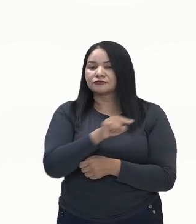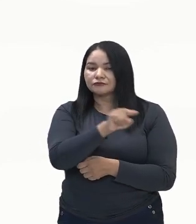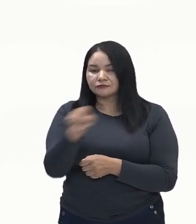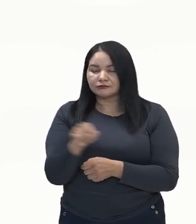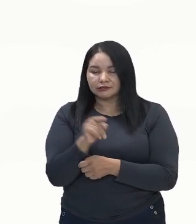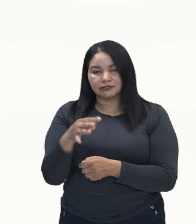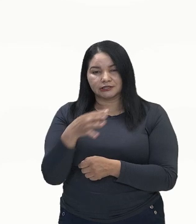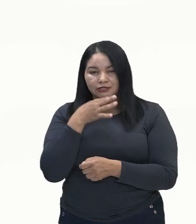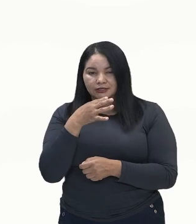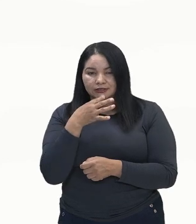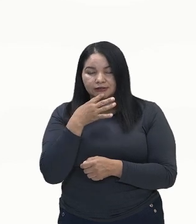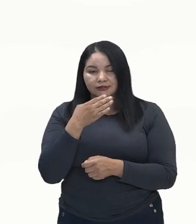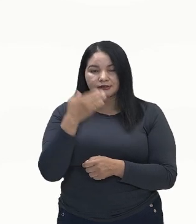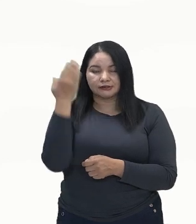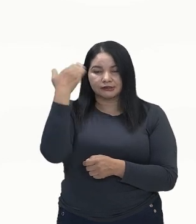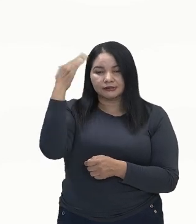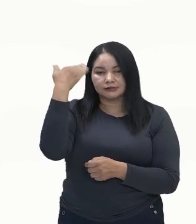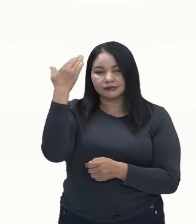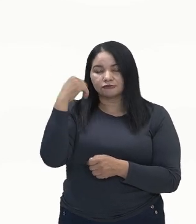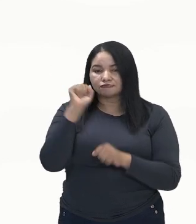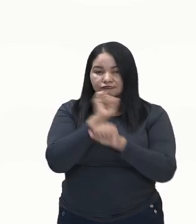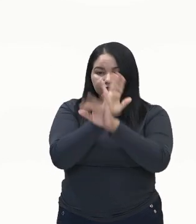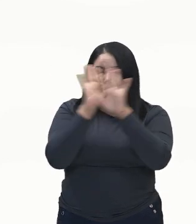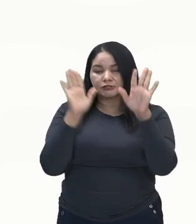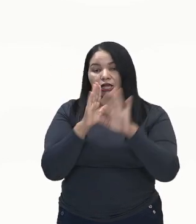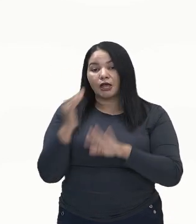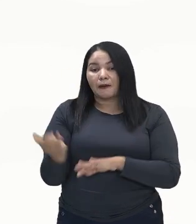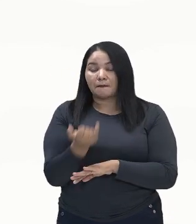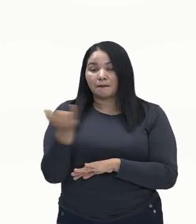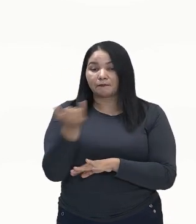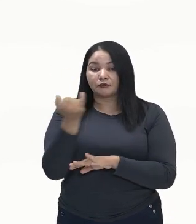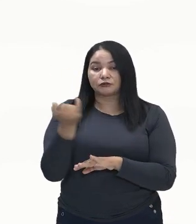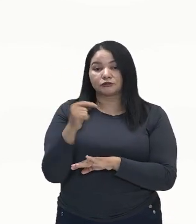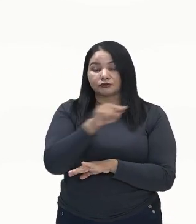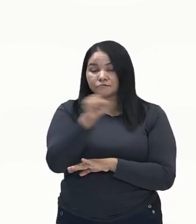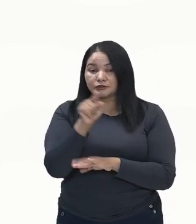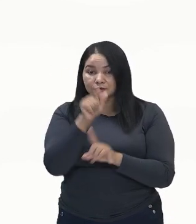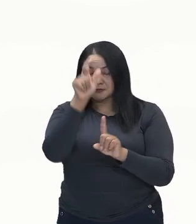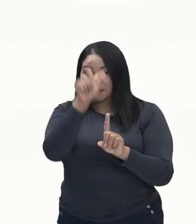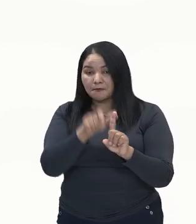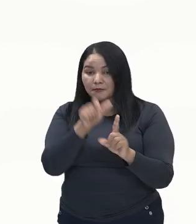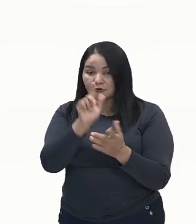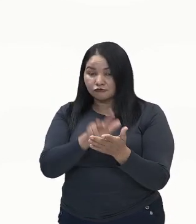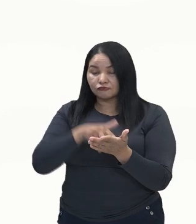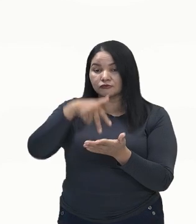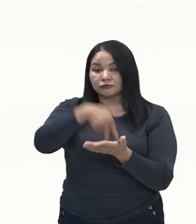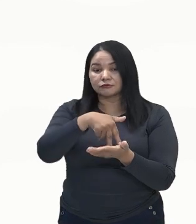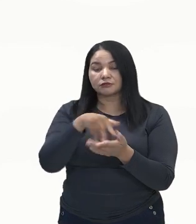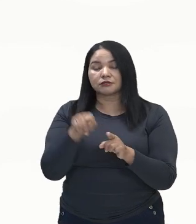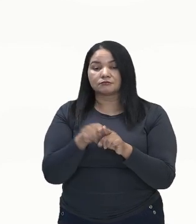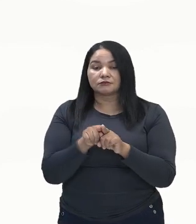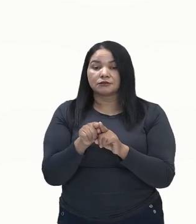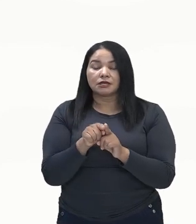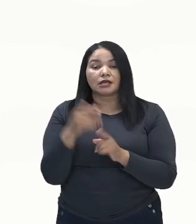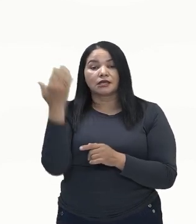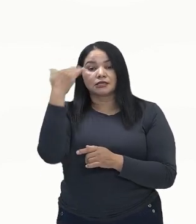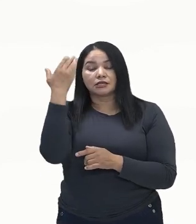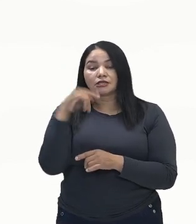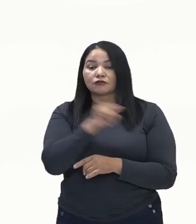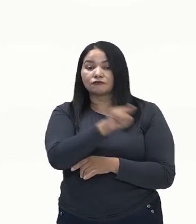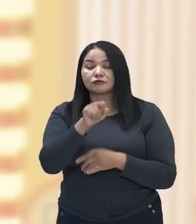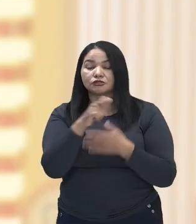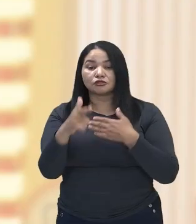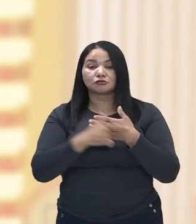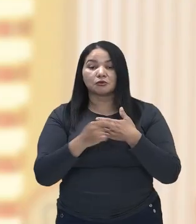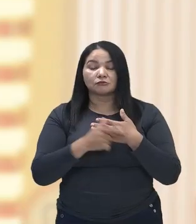conhecimento, entenderem ali a importância do protagonismo de vocês, entenderem também o papel de vocês